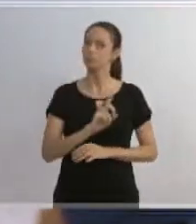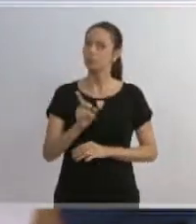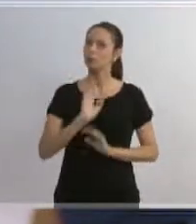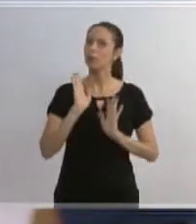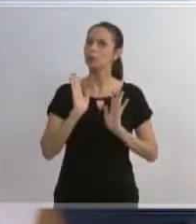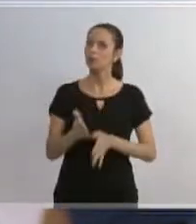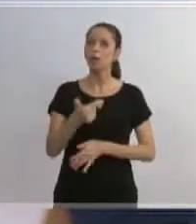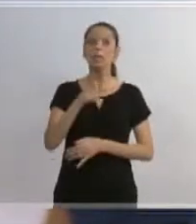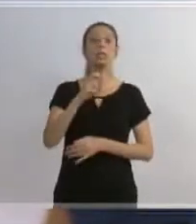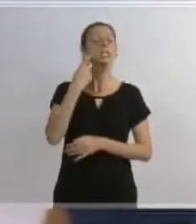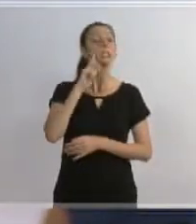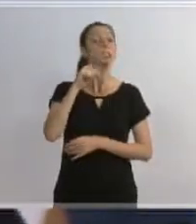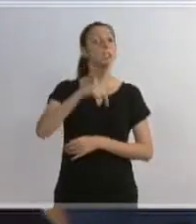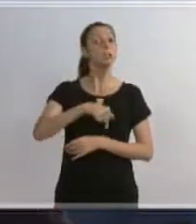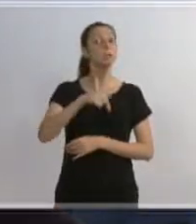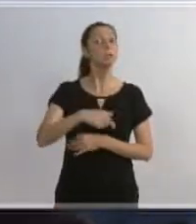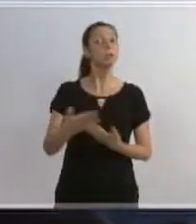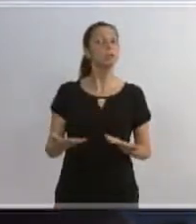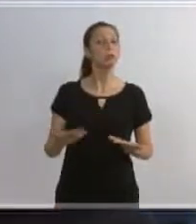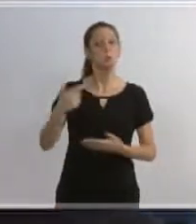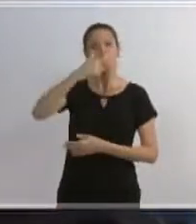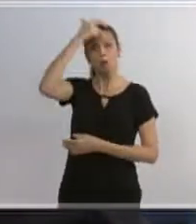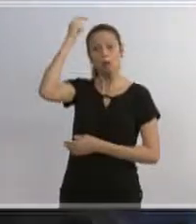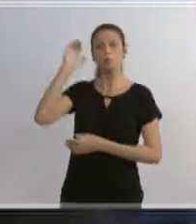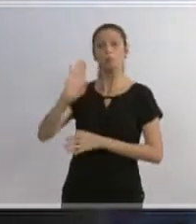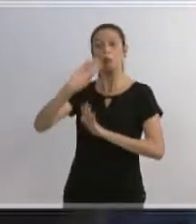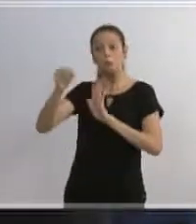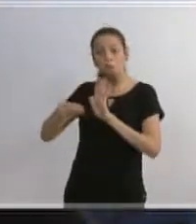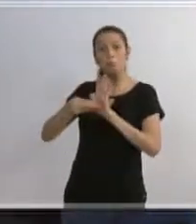dias na nossa casa. Tanto é que o Adriano Pereira fez uma emenda,